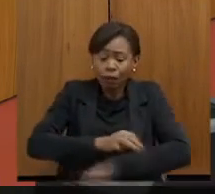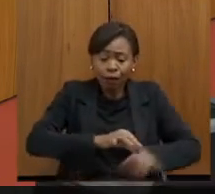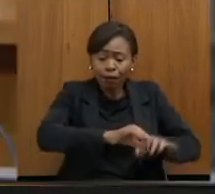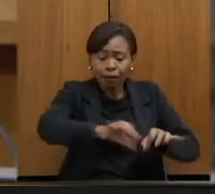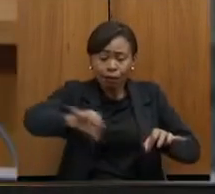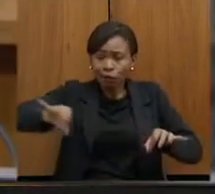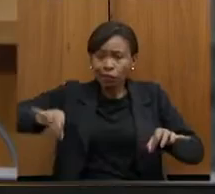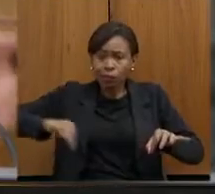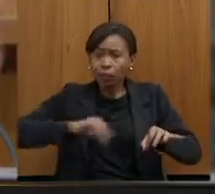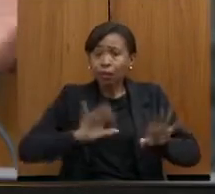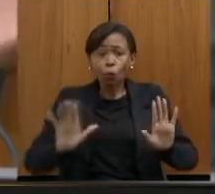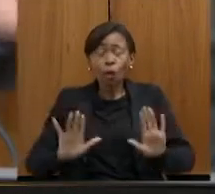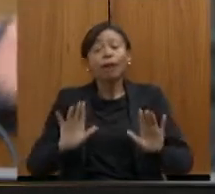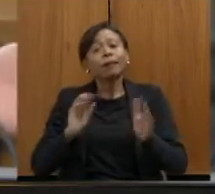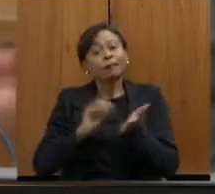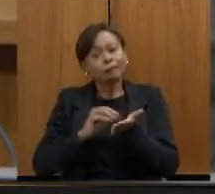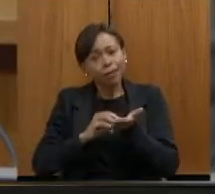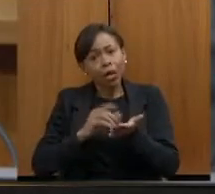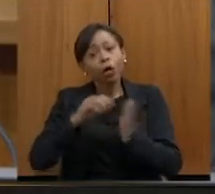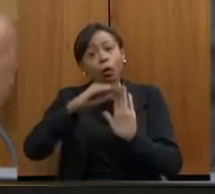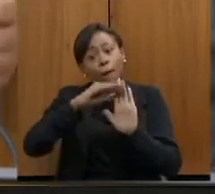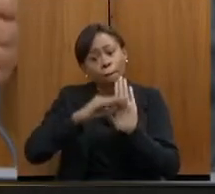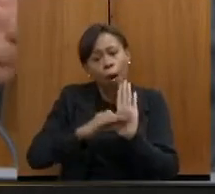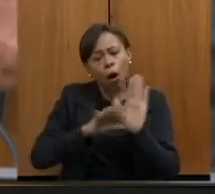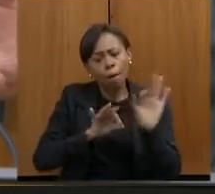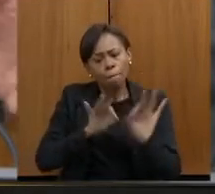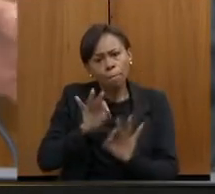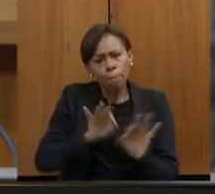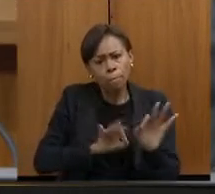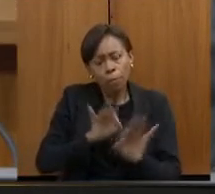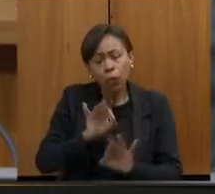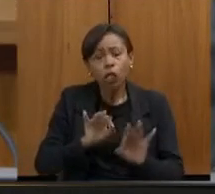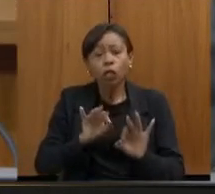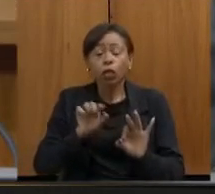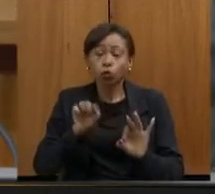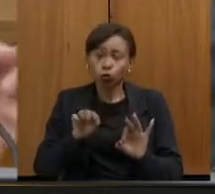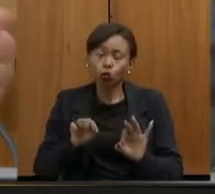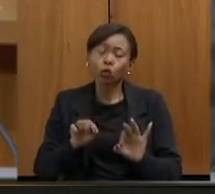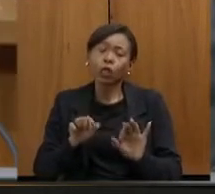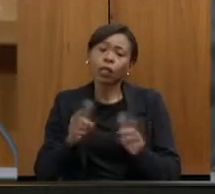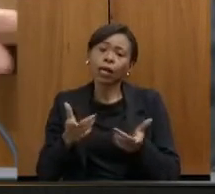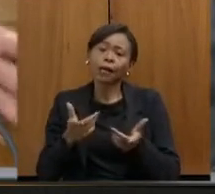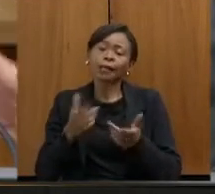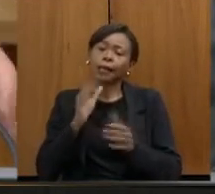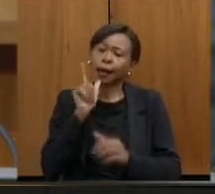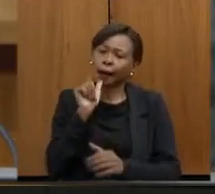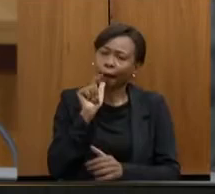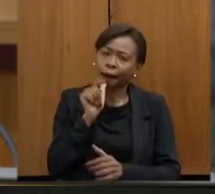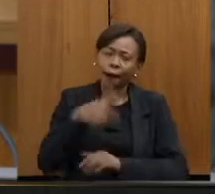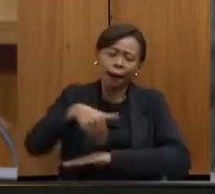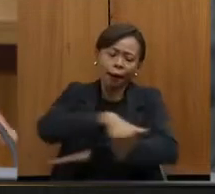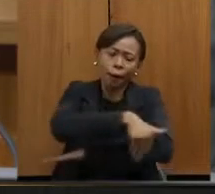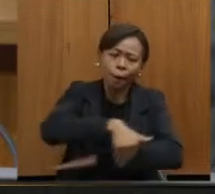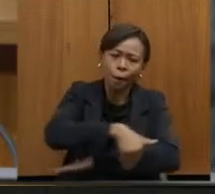precisa também ter projetos de infraestrutura, com relação a tanto saneamento, de água, esgoto, arruamento, calçadas, enfim, ele tem uma